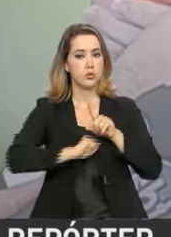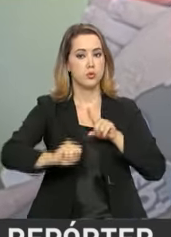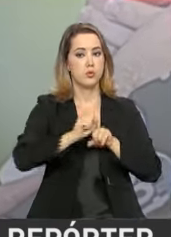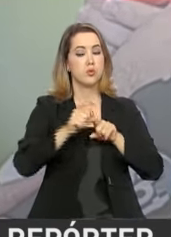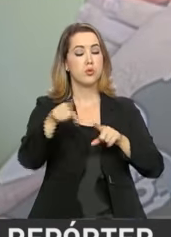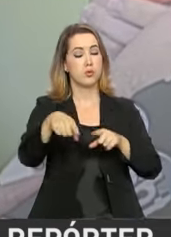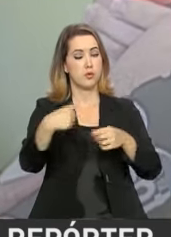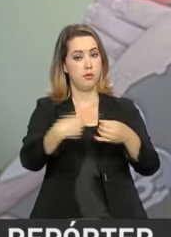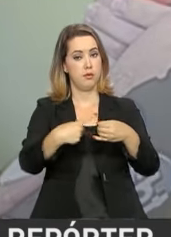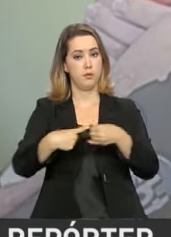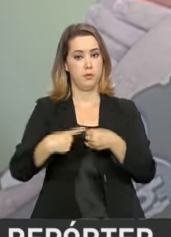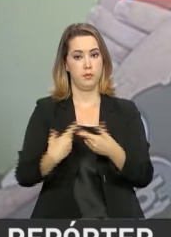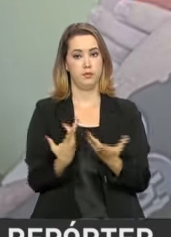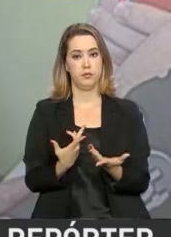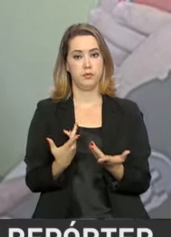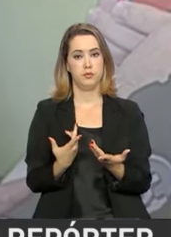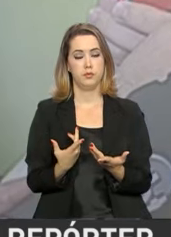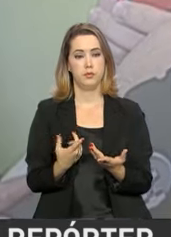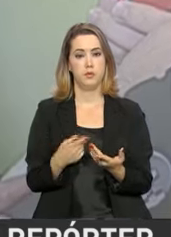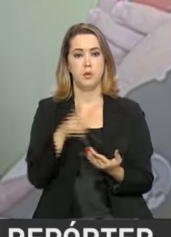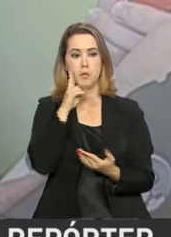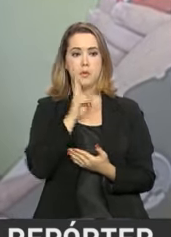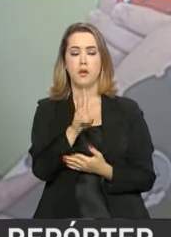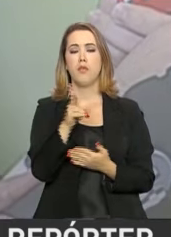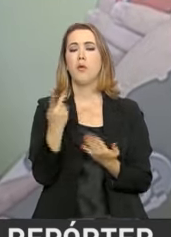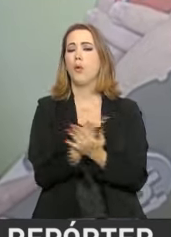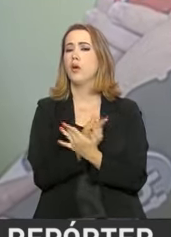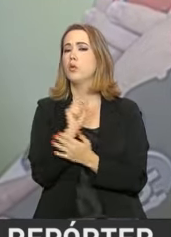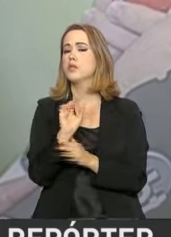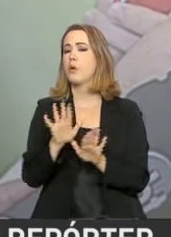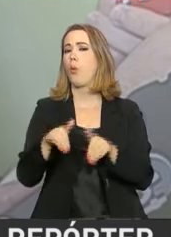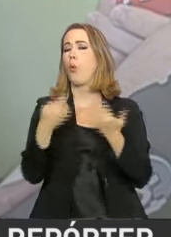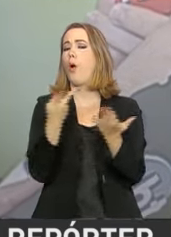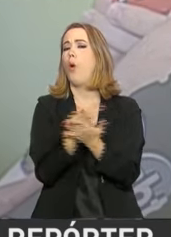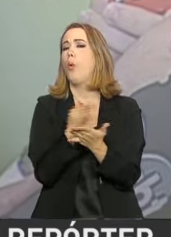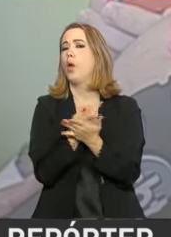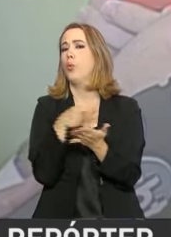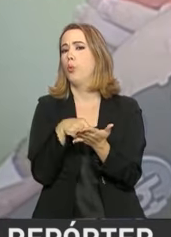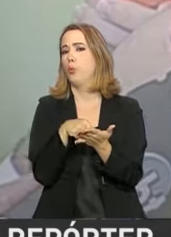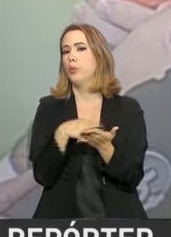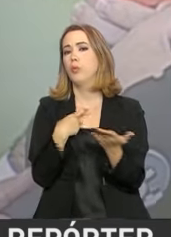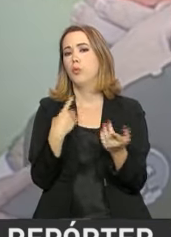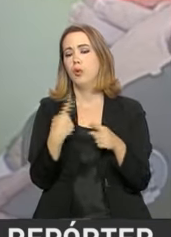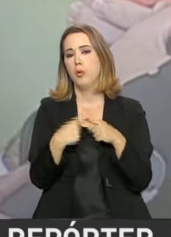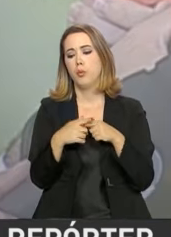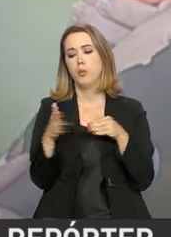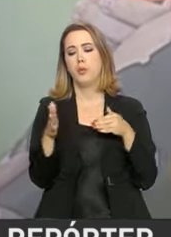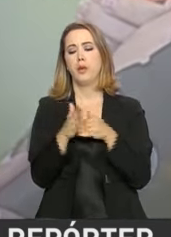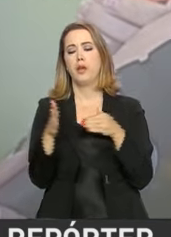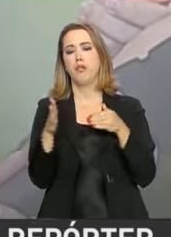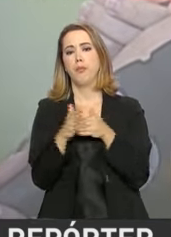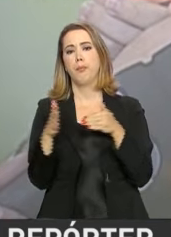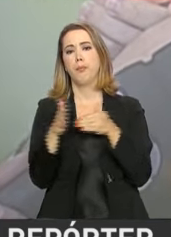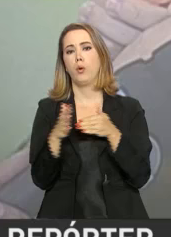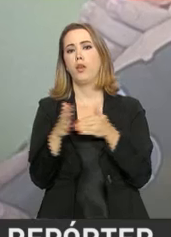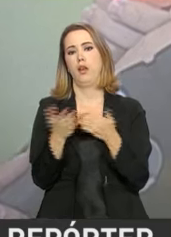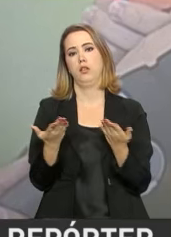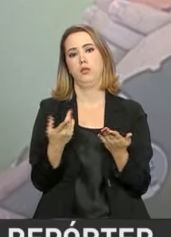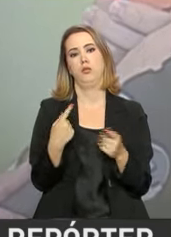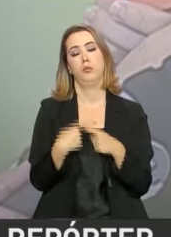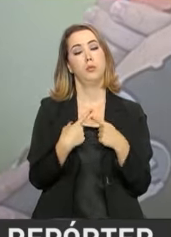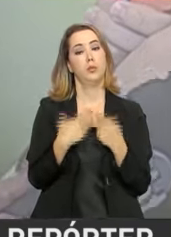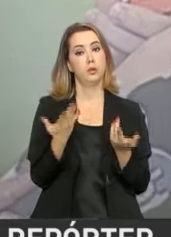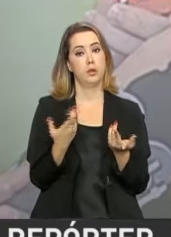município, para eh verificar o que aconteceu lá. ela vai ter a informação do que do que houve de